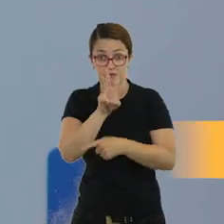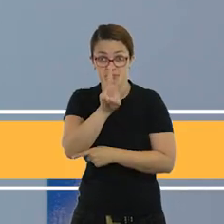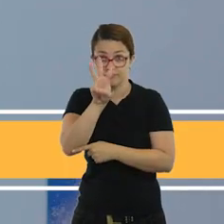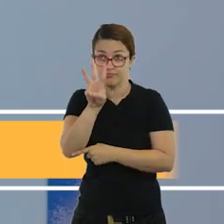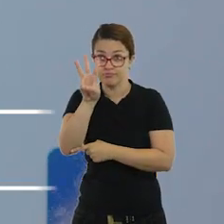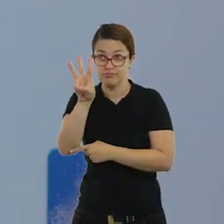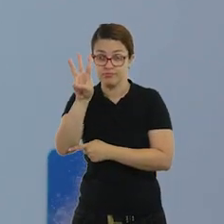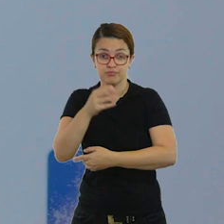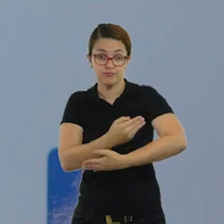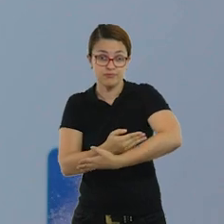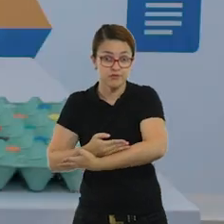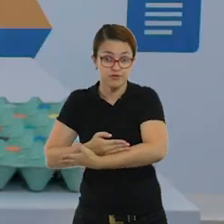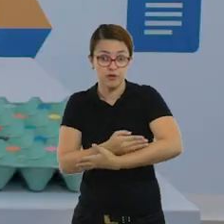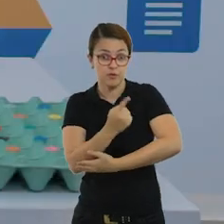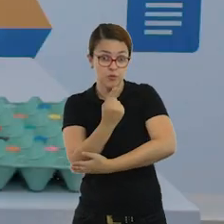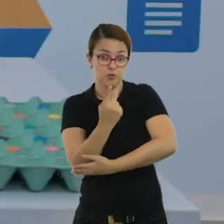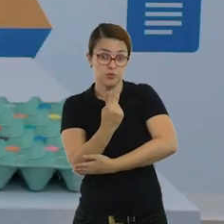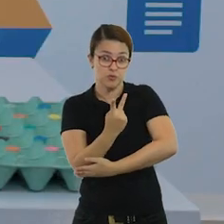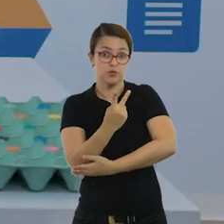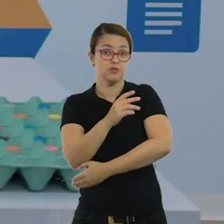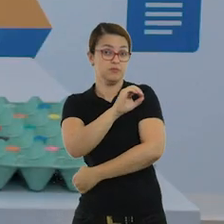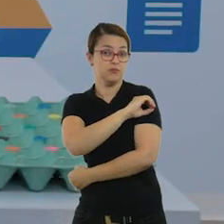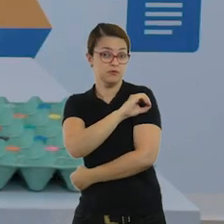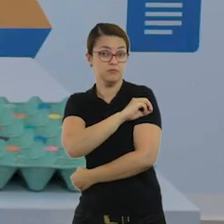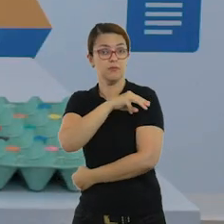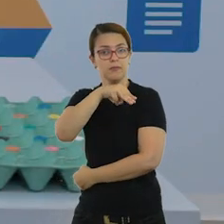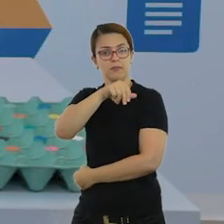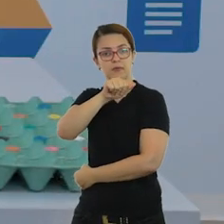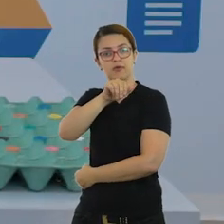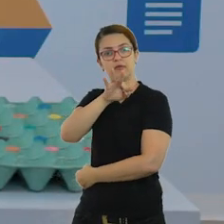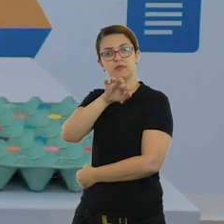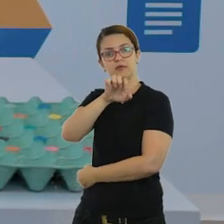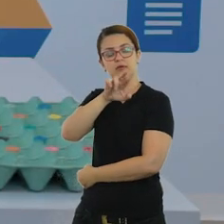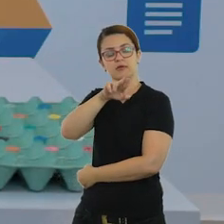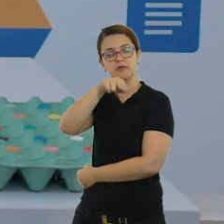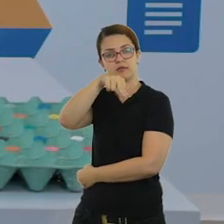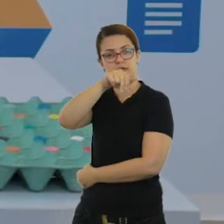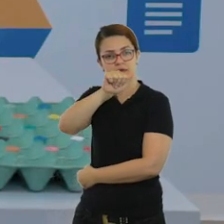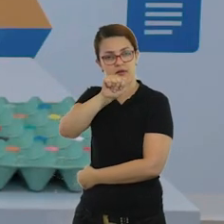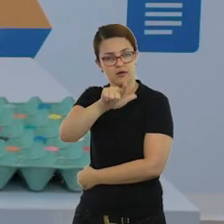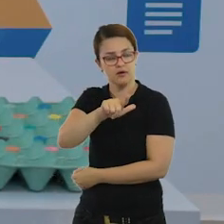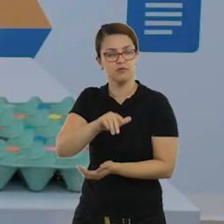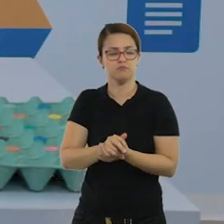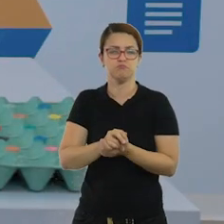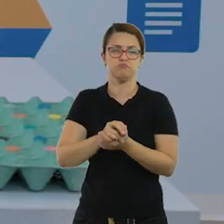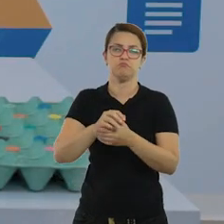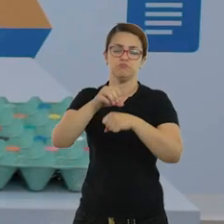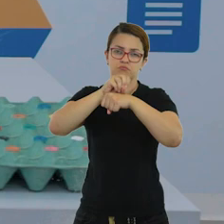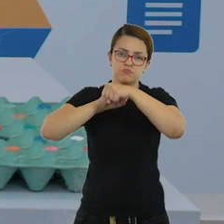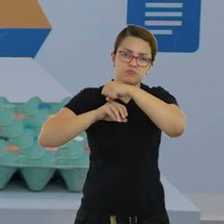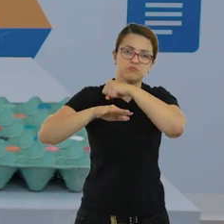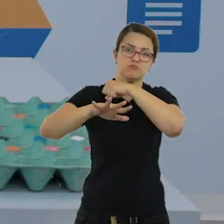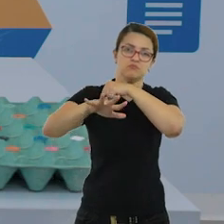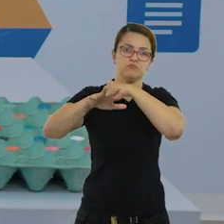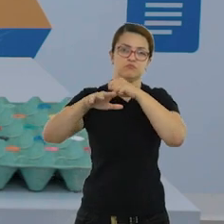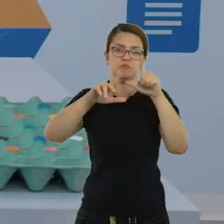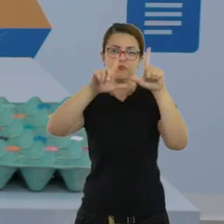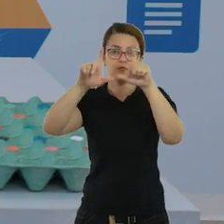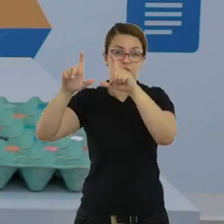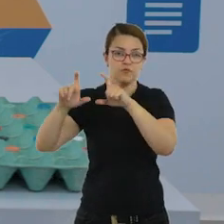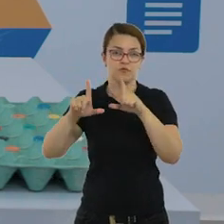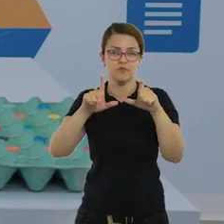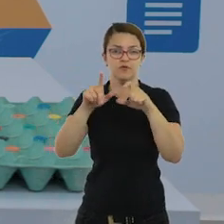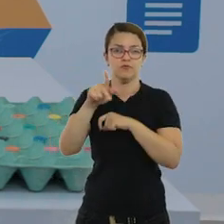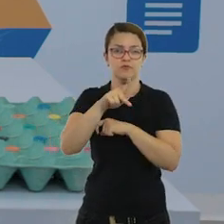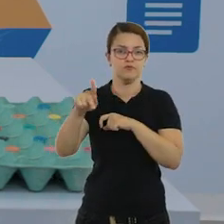ter acesso a mais ideias, clique no ícone do berçário 1, 2 e o maternal. Compartilhem o link lição de casa com amigos,